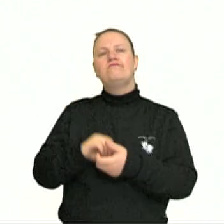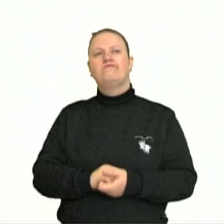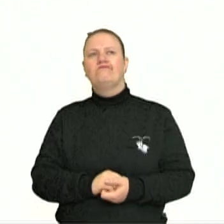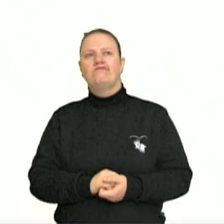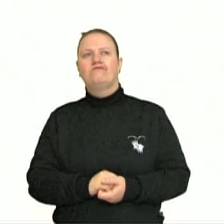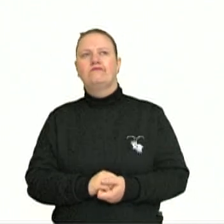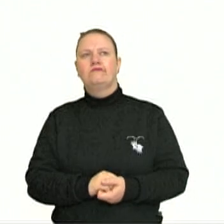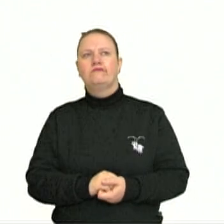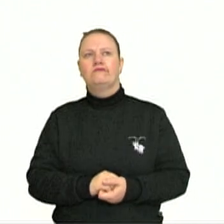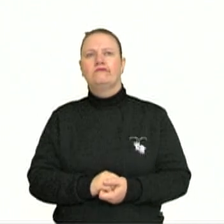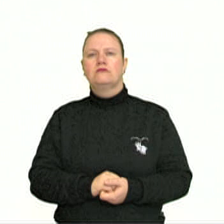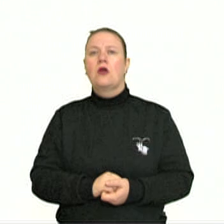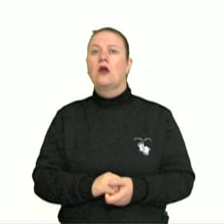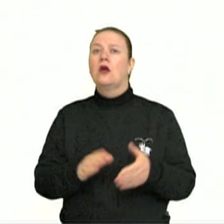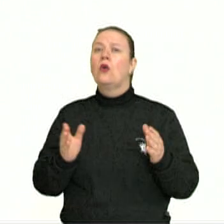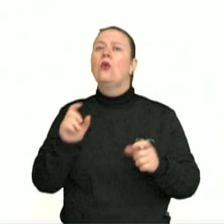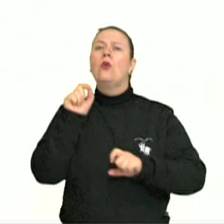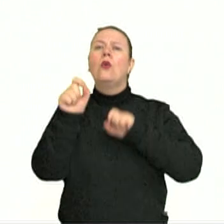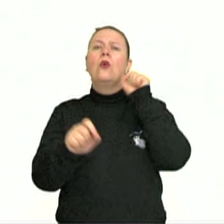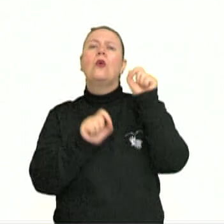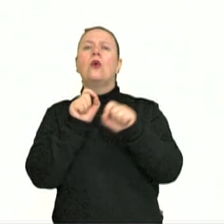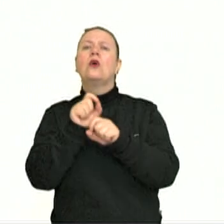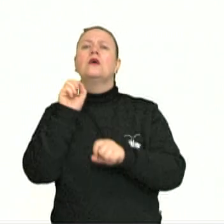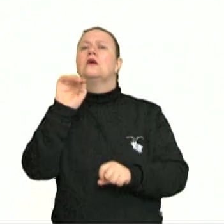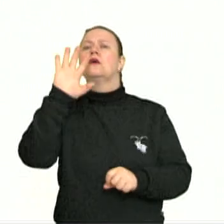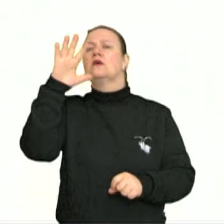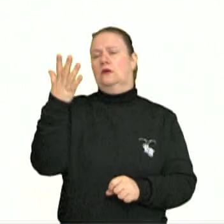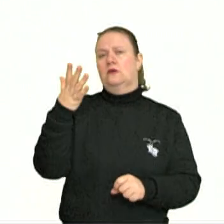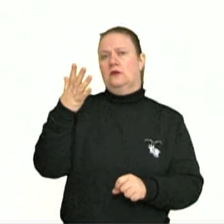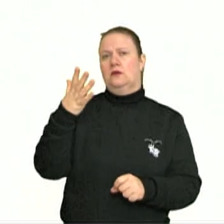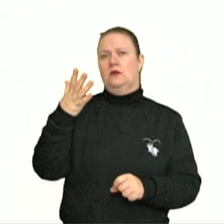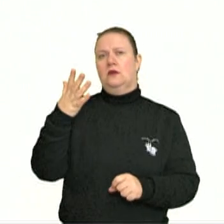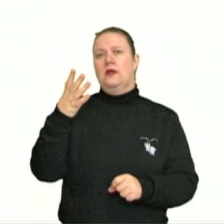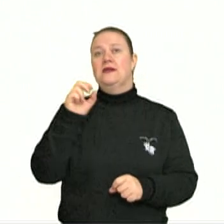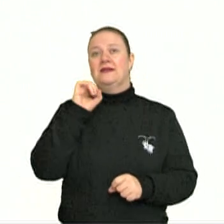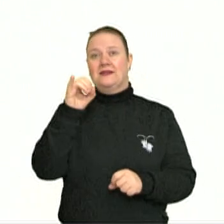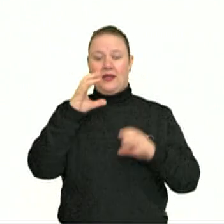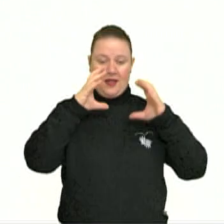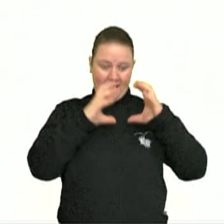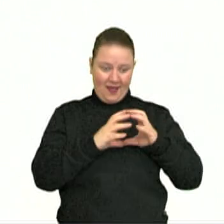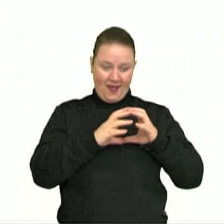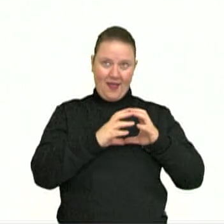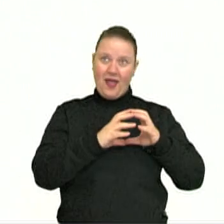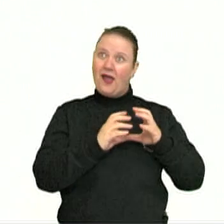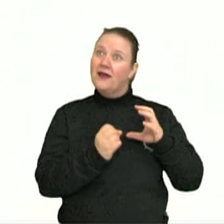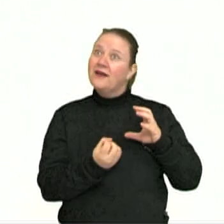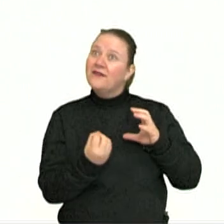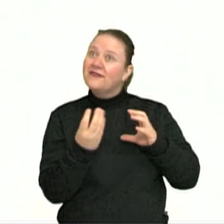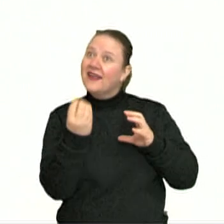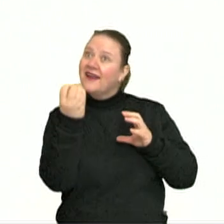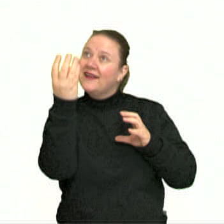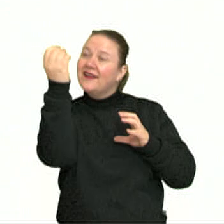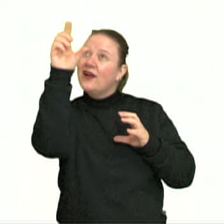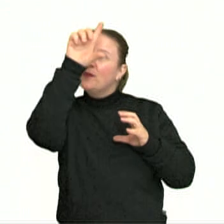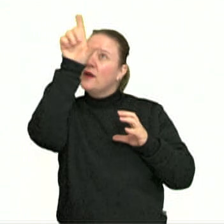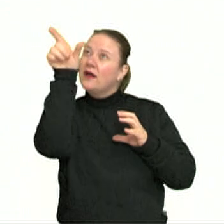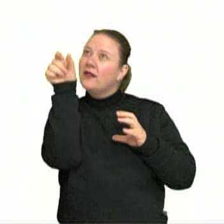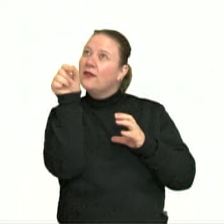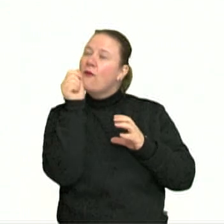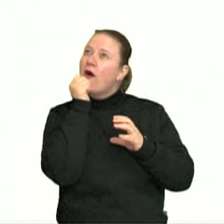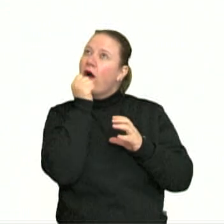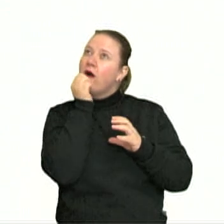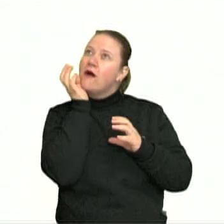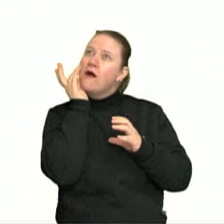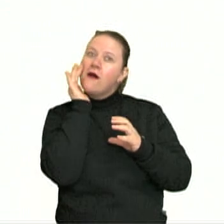agora fiquei pensando o que aconteceria se eu levasse esse relógio para a Lua. Sabe? Então a pergunta é essa.